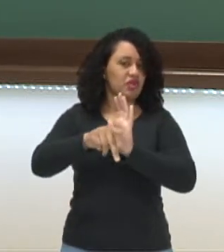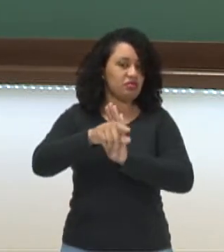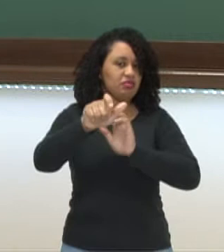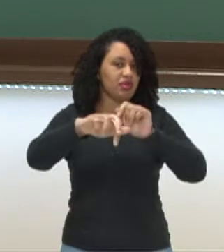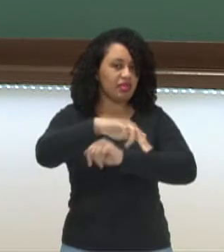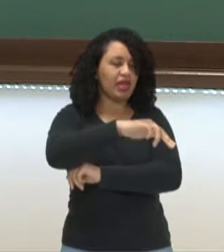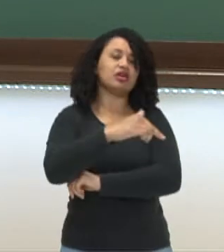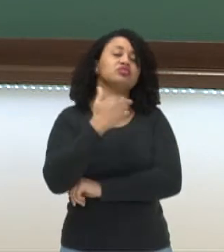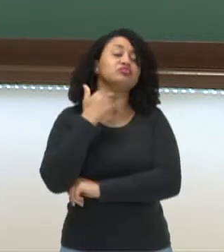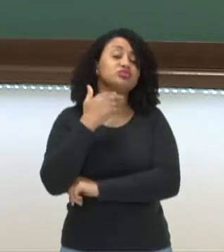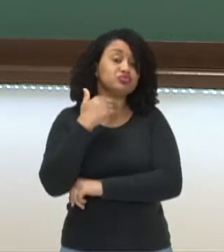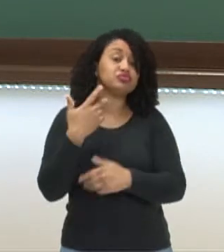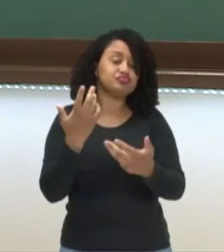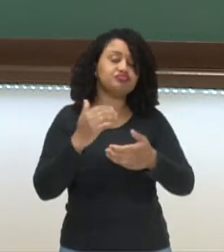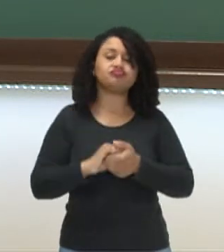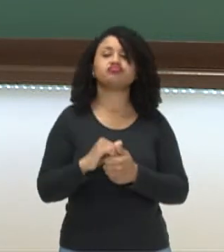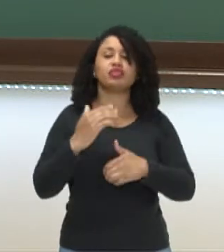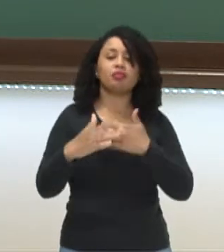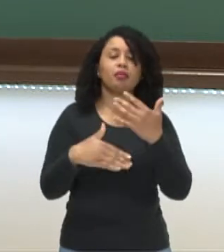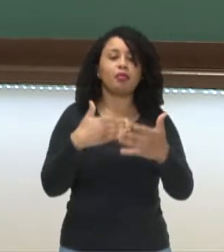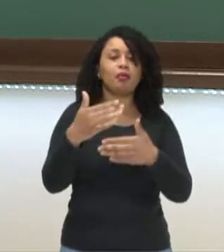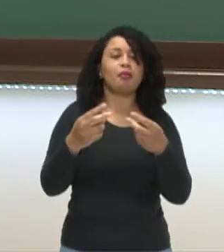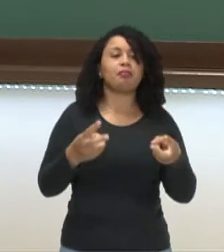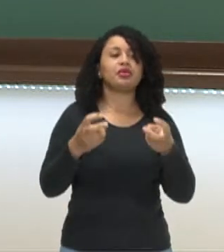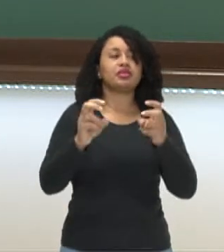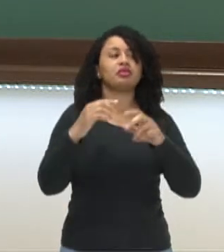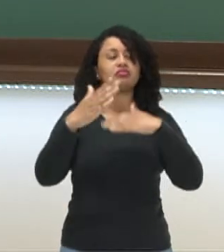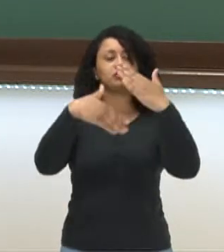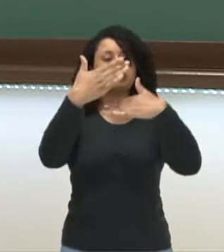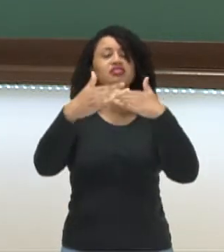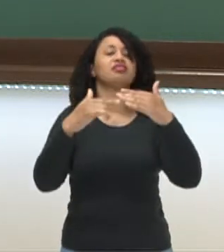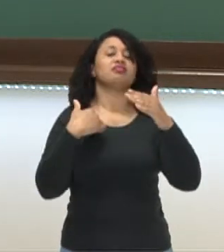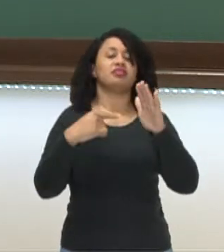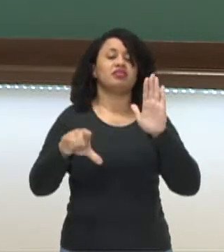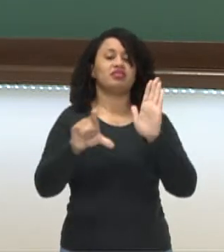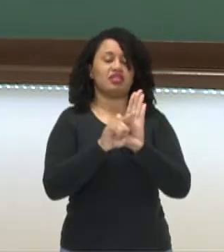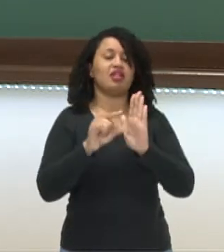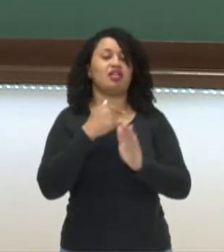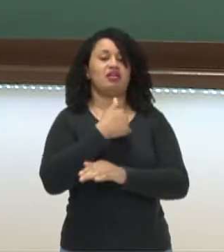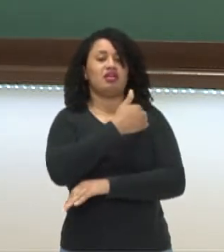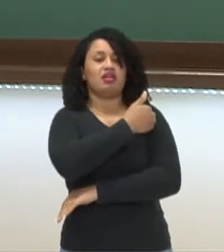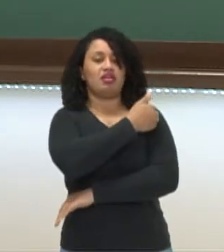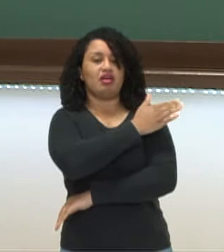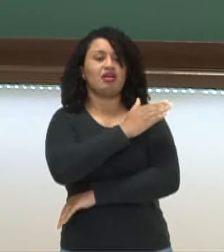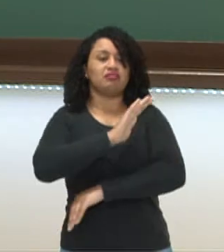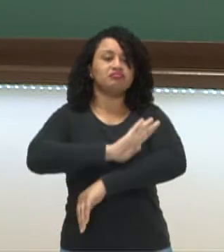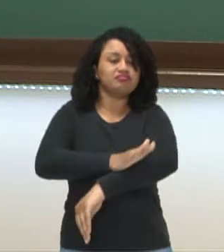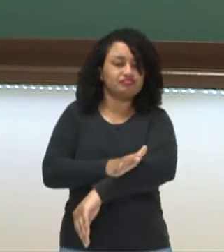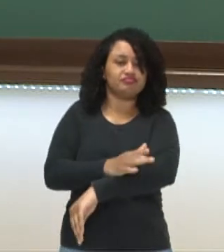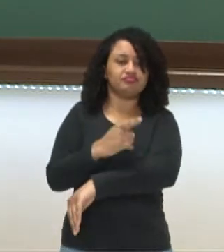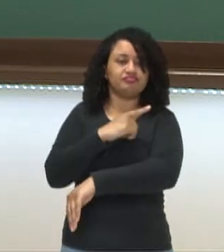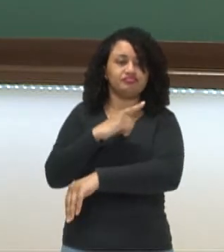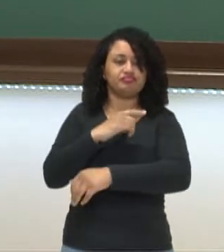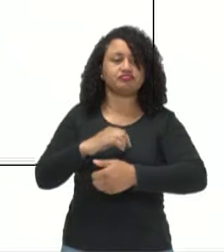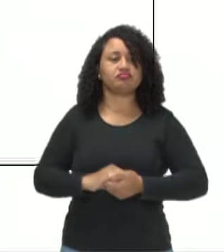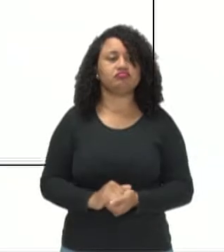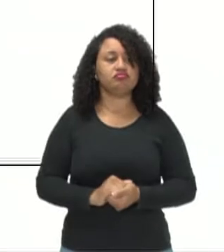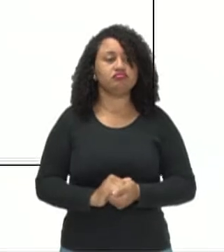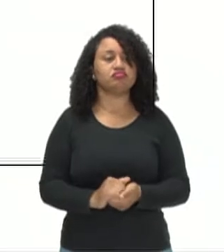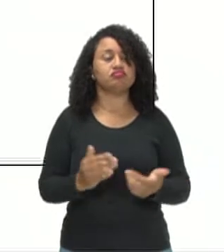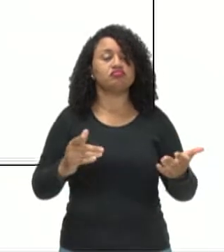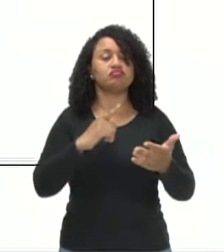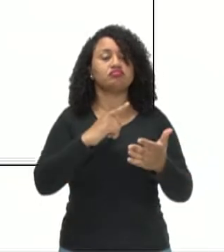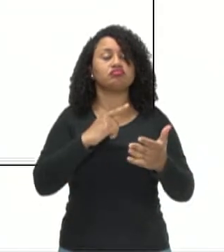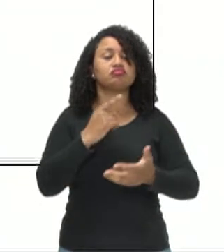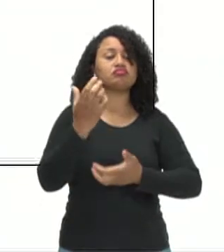você vai ter cada vez mais avançando o desenvolvimento das leis racistas divulgadas aqui pelos nazistas. Aqui nós temos a